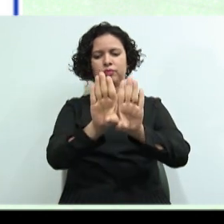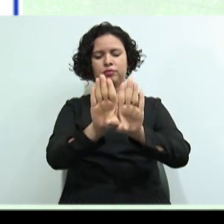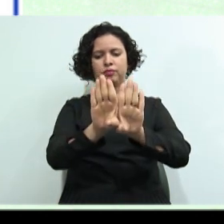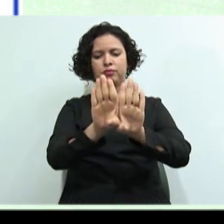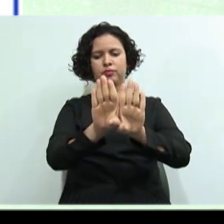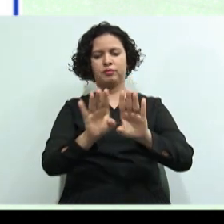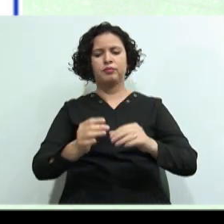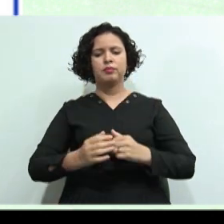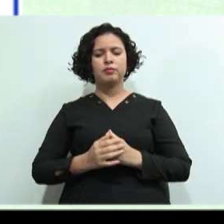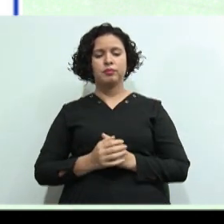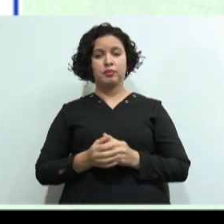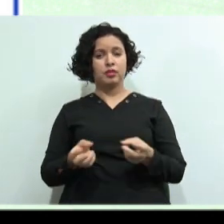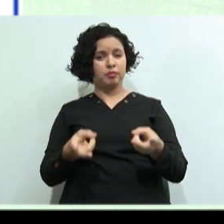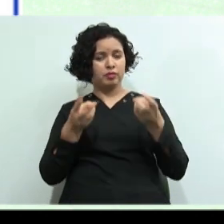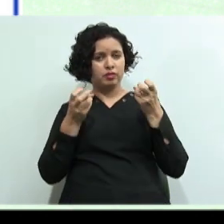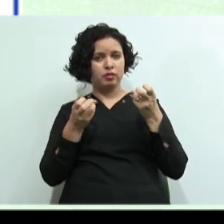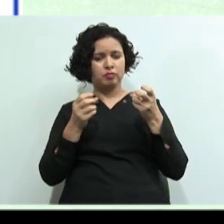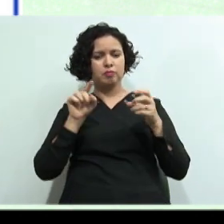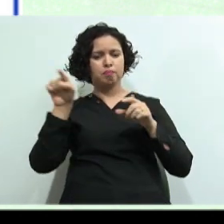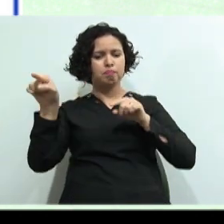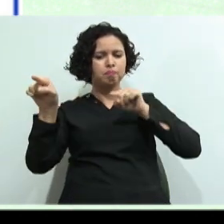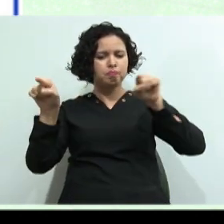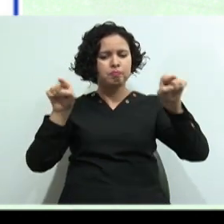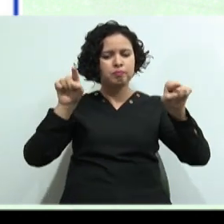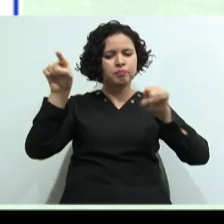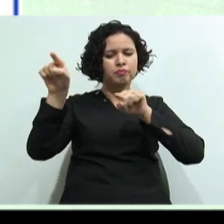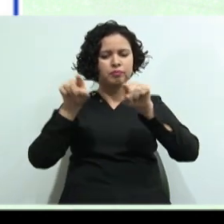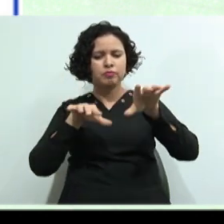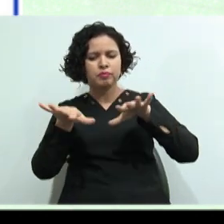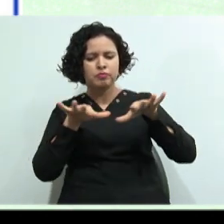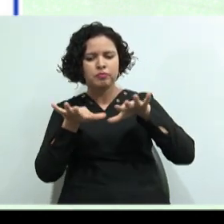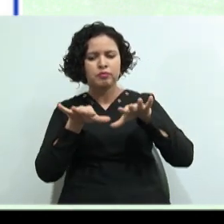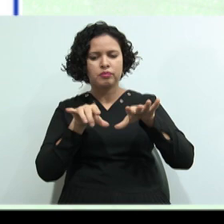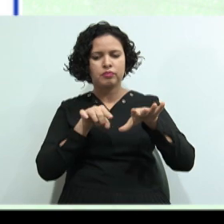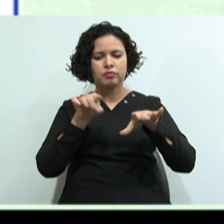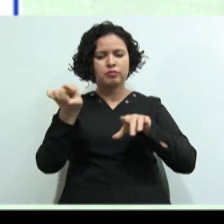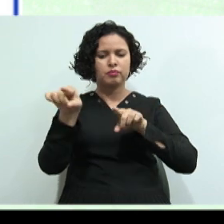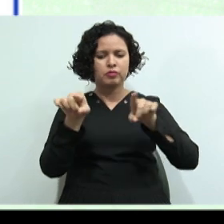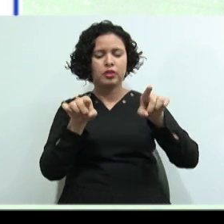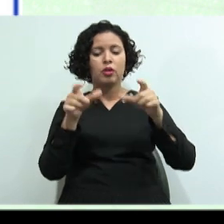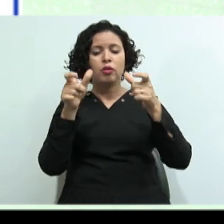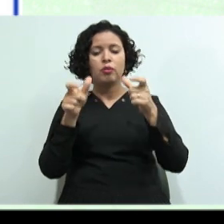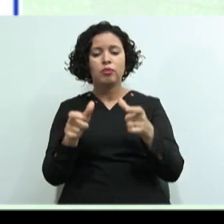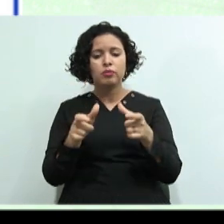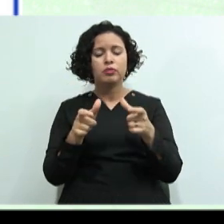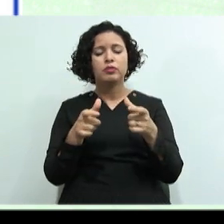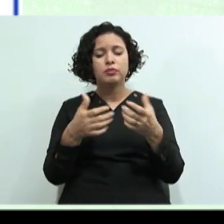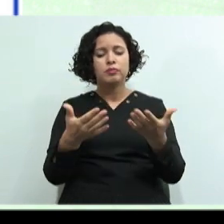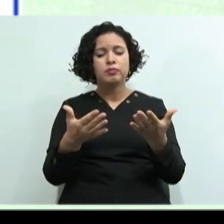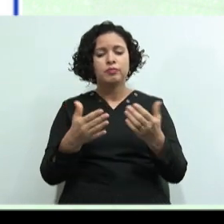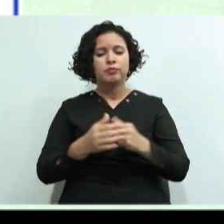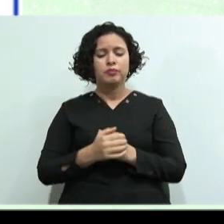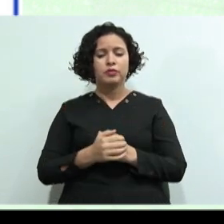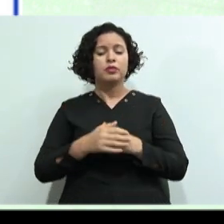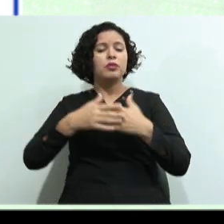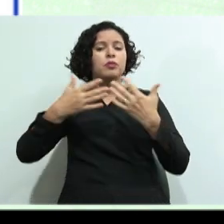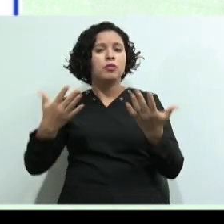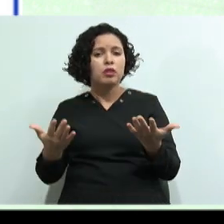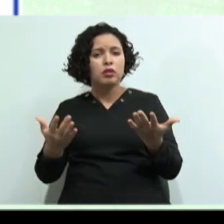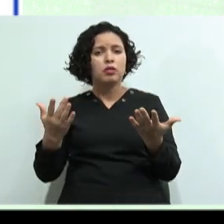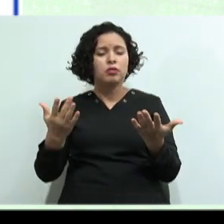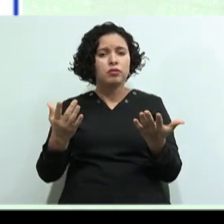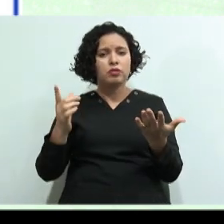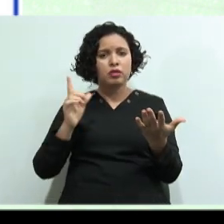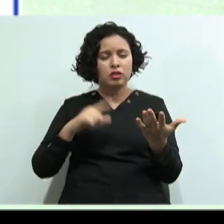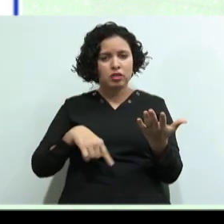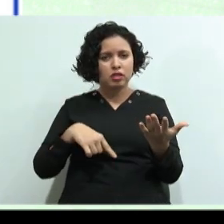porta. Então, perceba que a orientação da mão, ela vai dizer qual é a